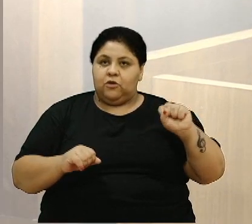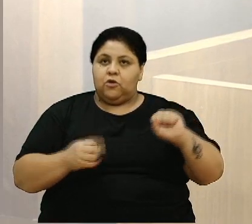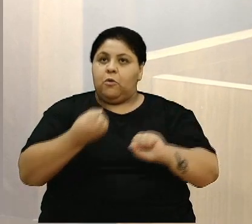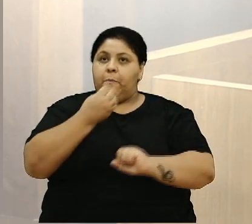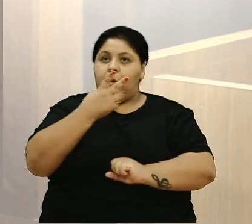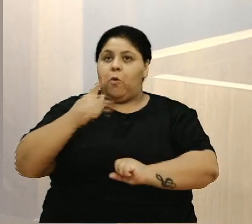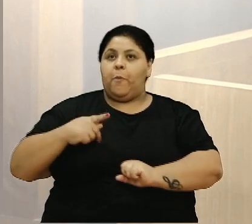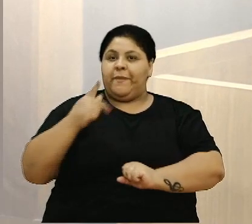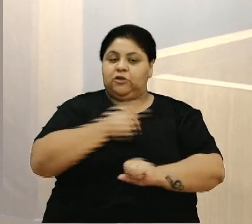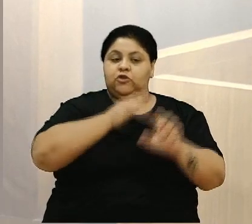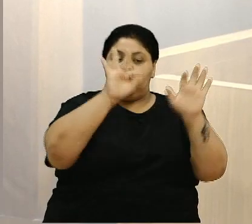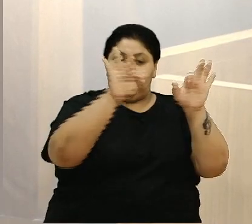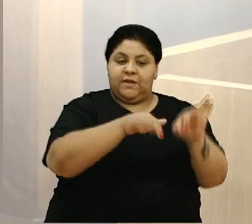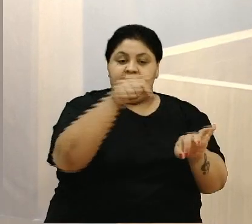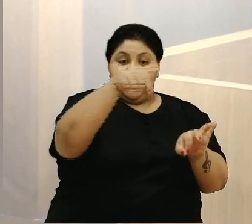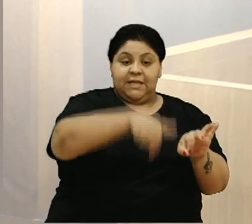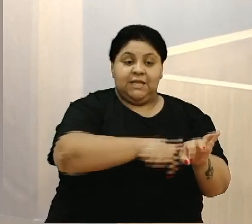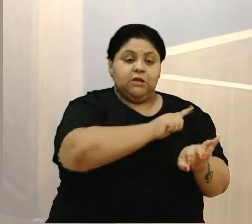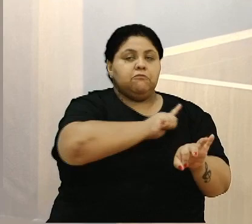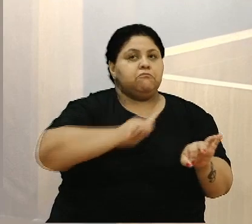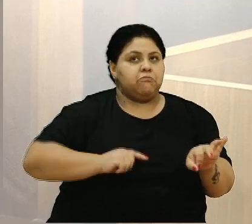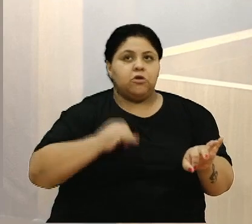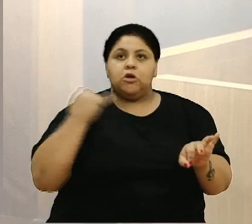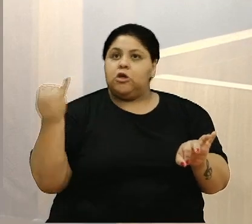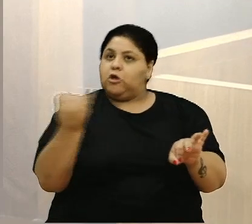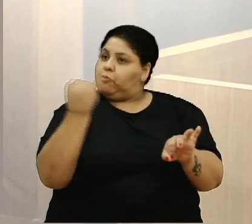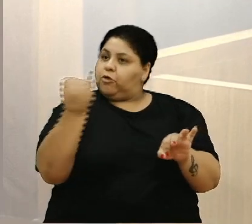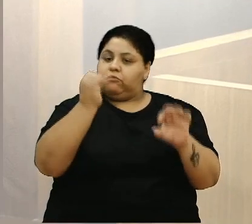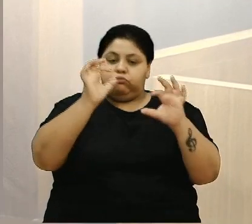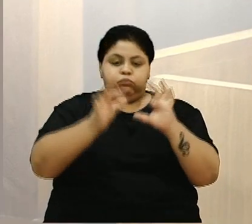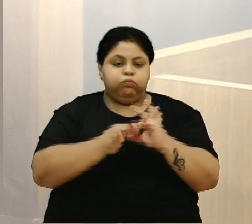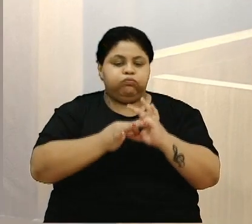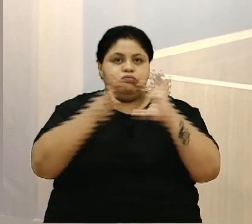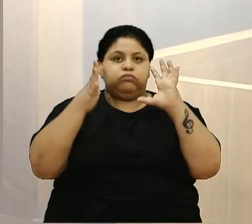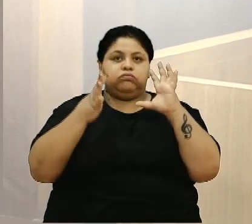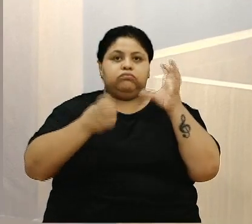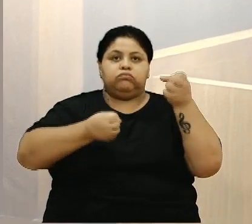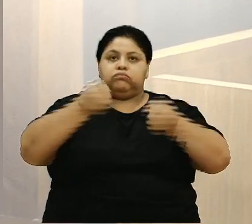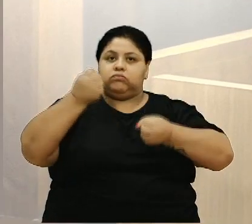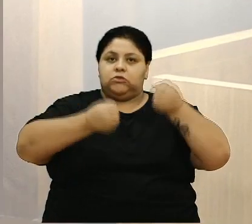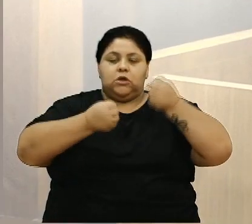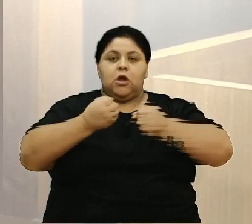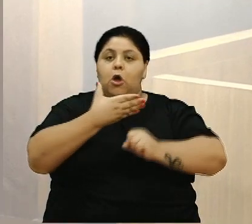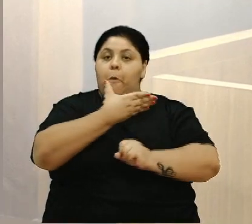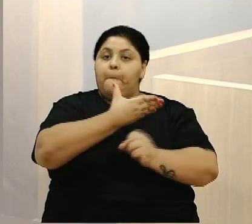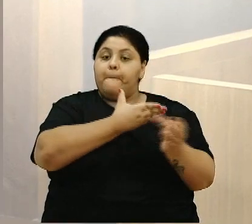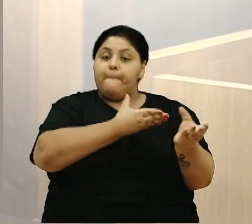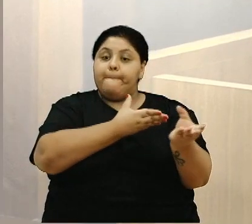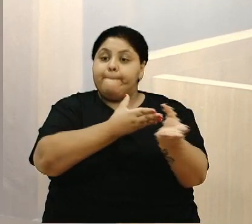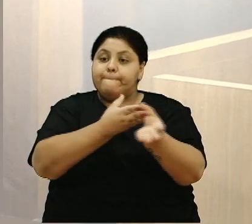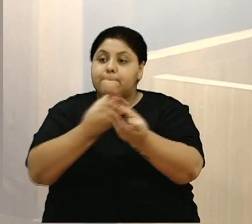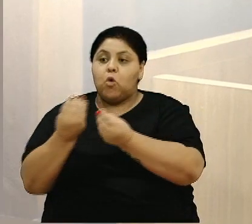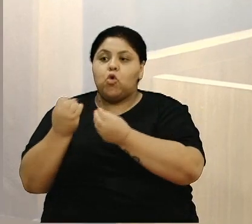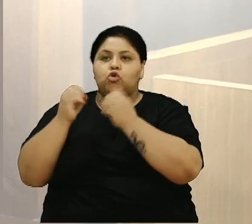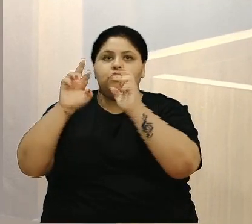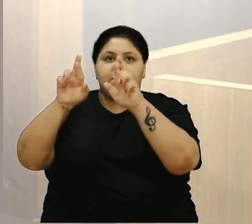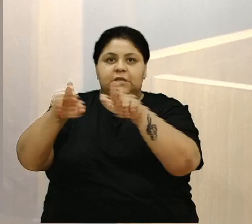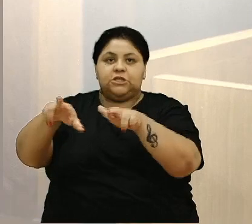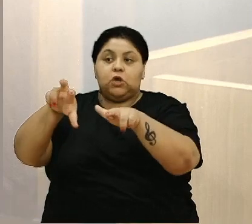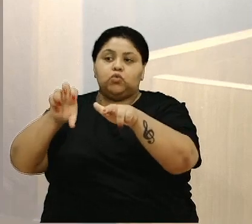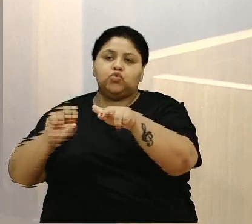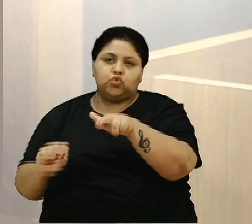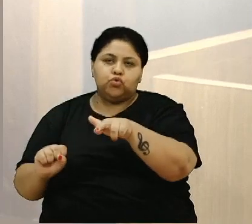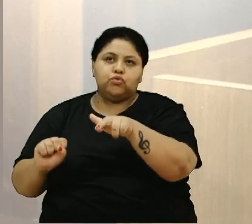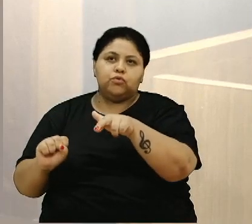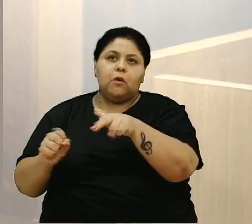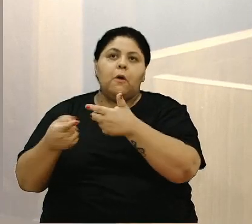atrás. Foi uma importante via que desafogou o trânsito imensamente na nossa região, deu mais fluidez, mas não